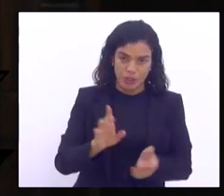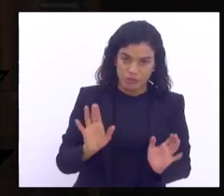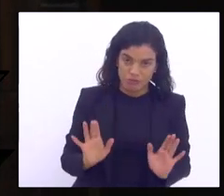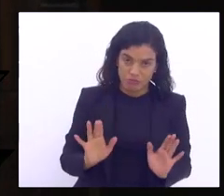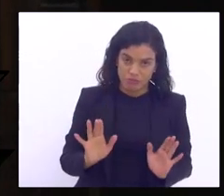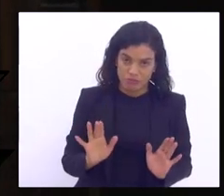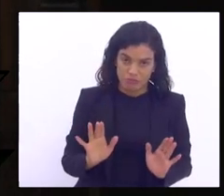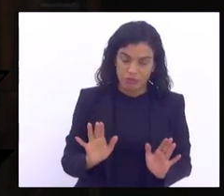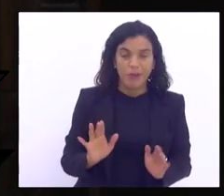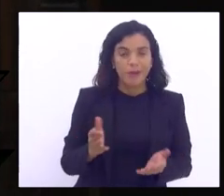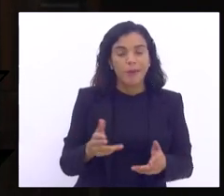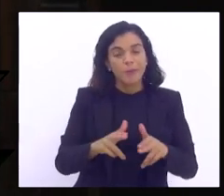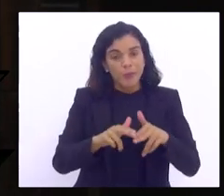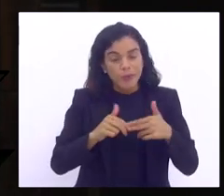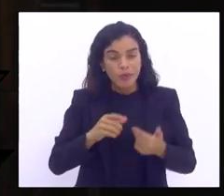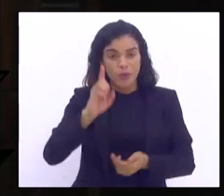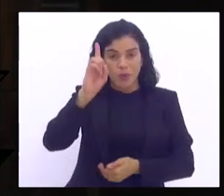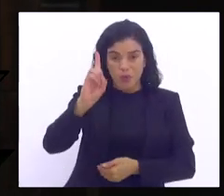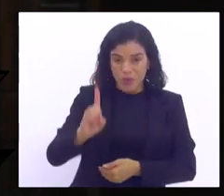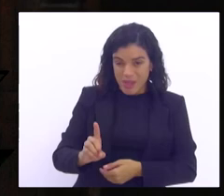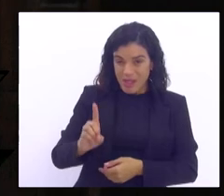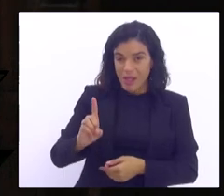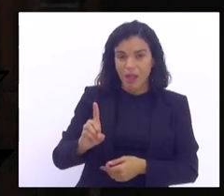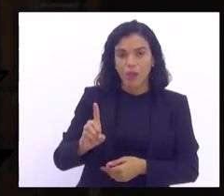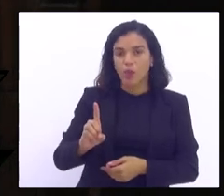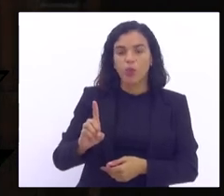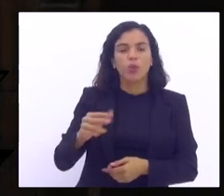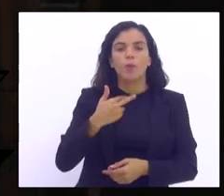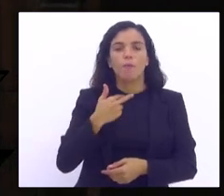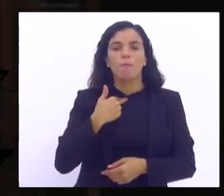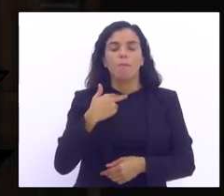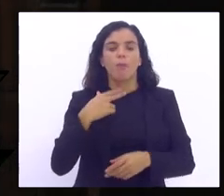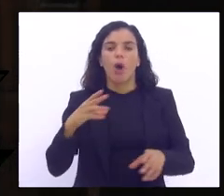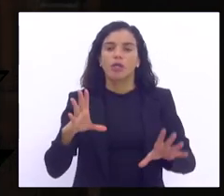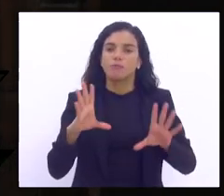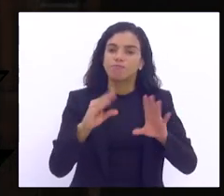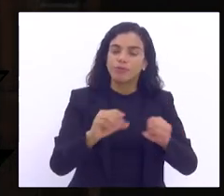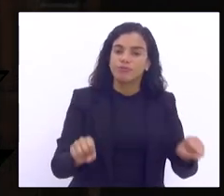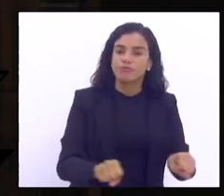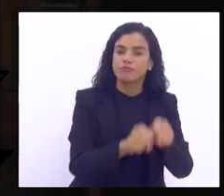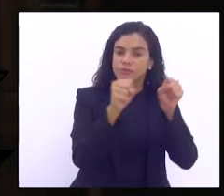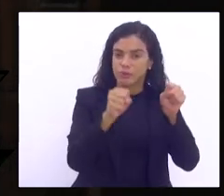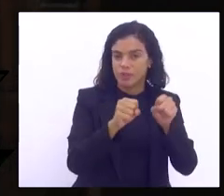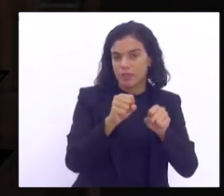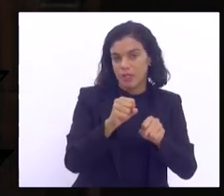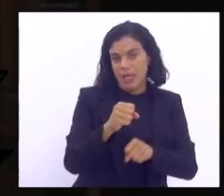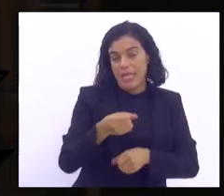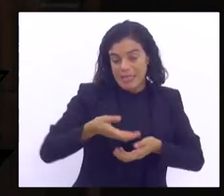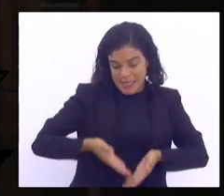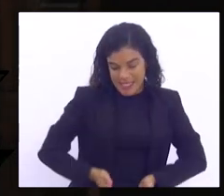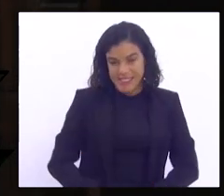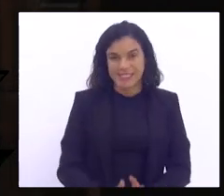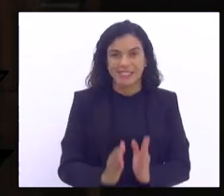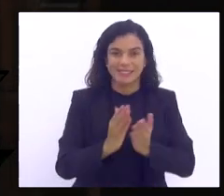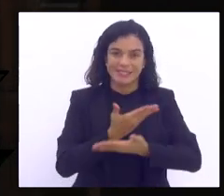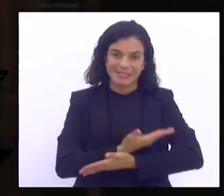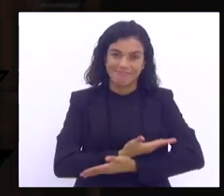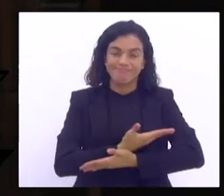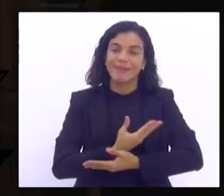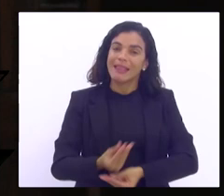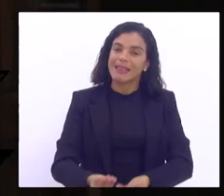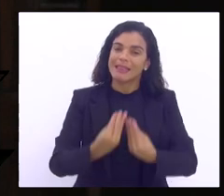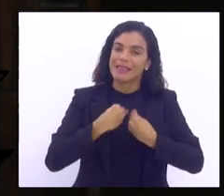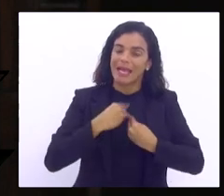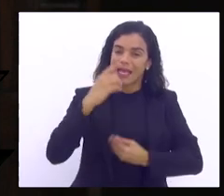Portanto, o direito inalienável à vida é o primaz, o qual gera diversas outras garantias.